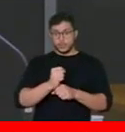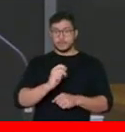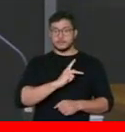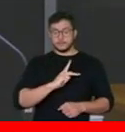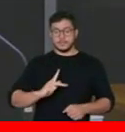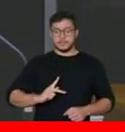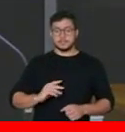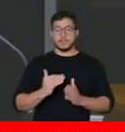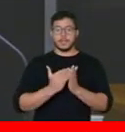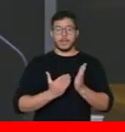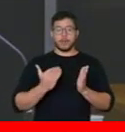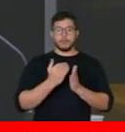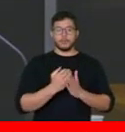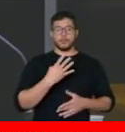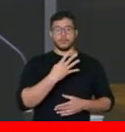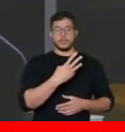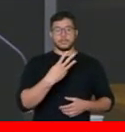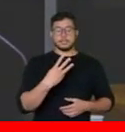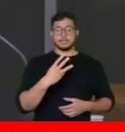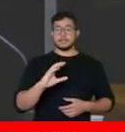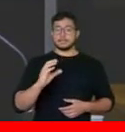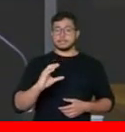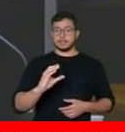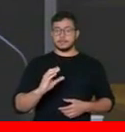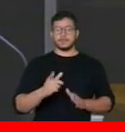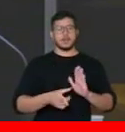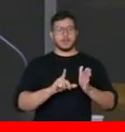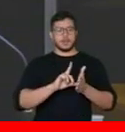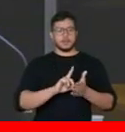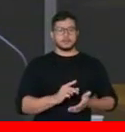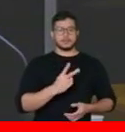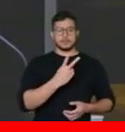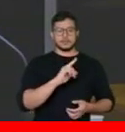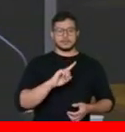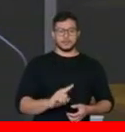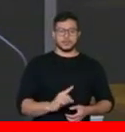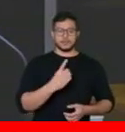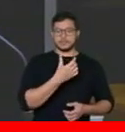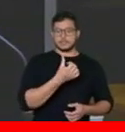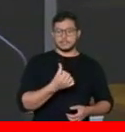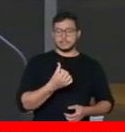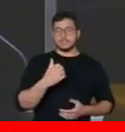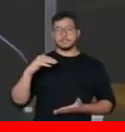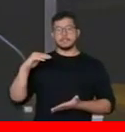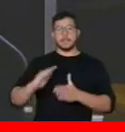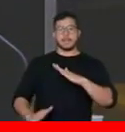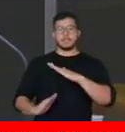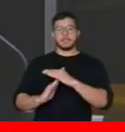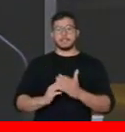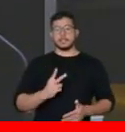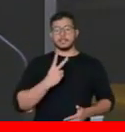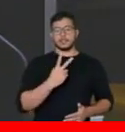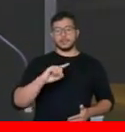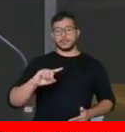43 centavos. Ela passou de um preço médio de R$ 2,16 para um preço de R$